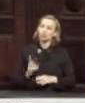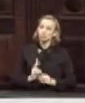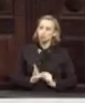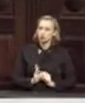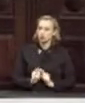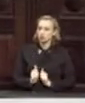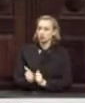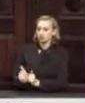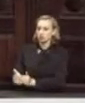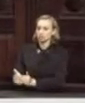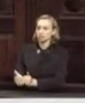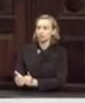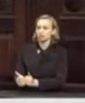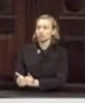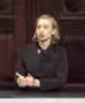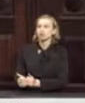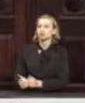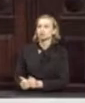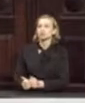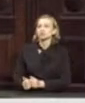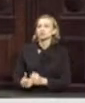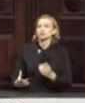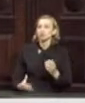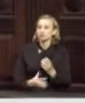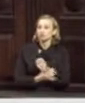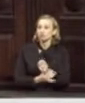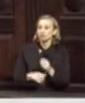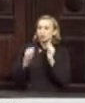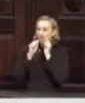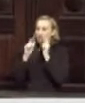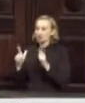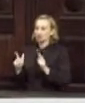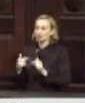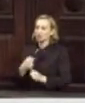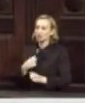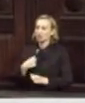maioria da Comissão de Segurança da LERJ e me posiciono contrário ao projeto. Obrigado, senhor presidente.